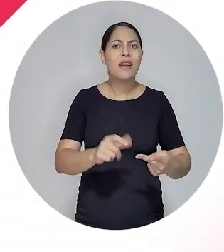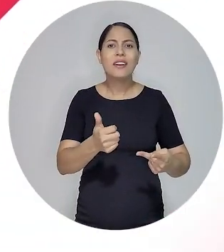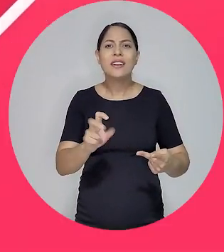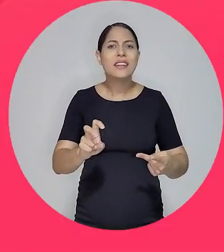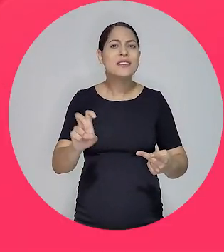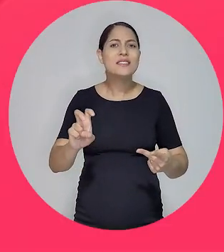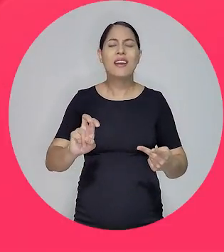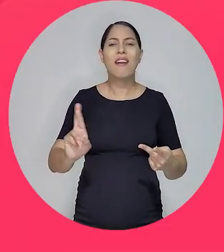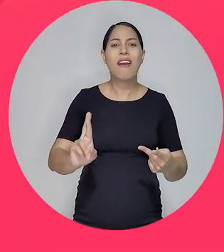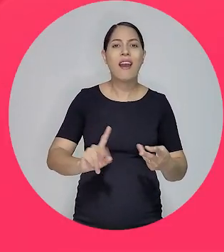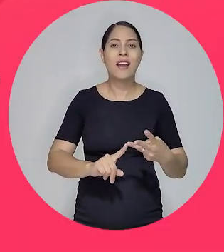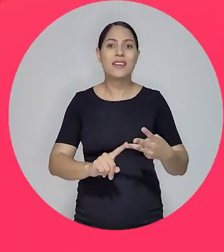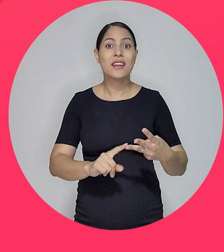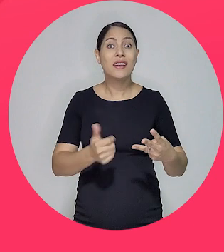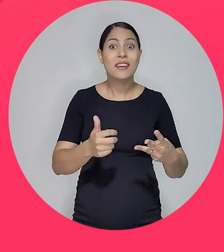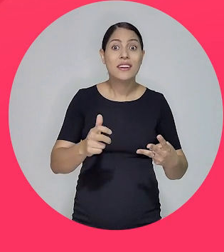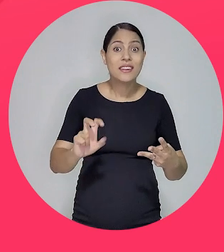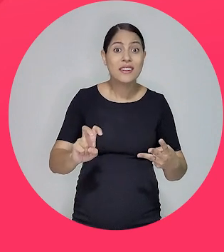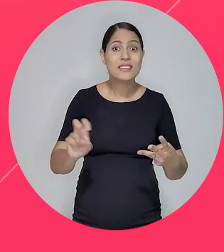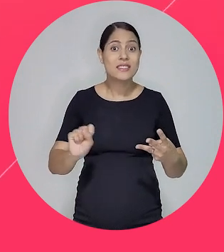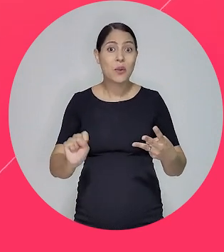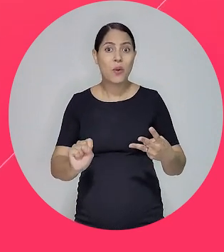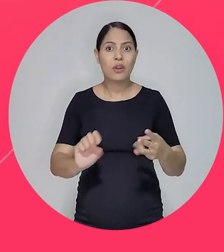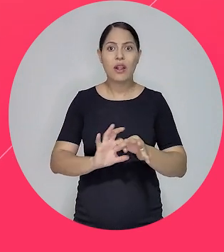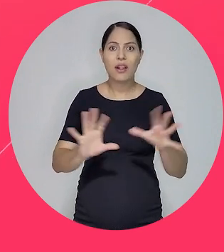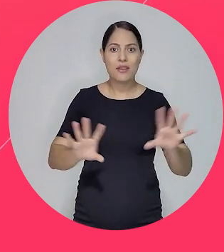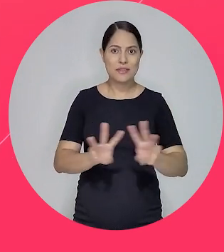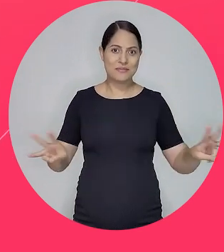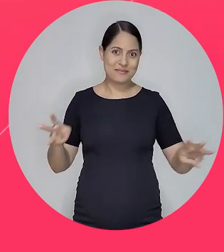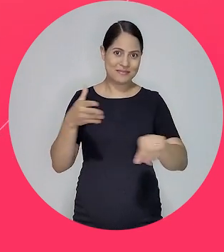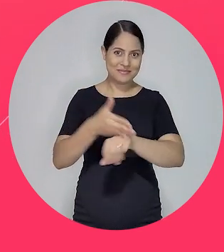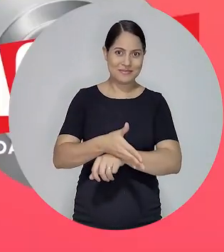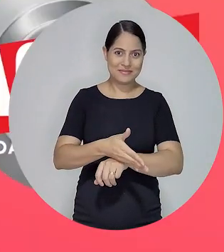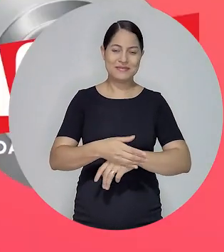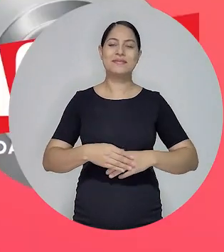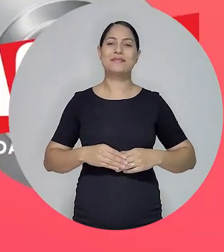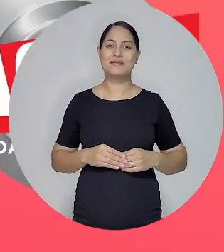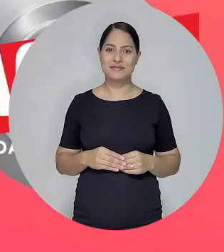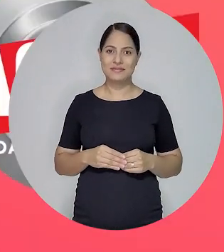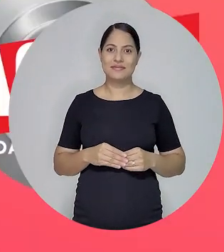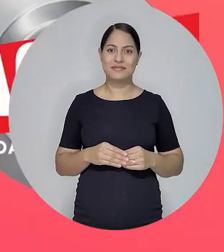Doe 15 centavos, 15 reais, 15 segundos. Acesse 15por15.org.